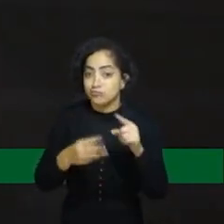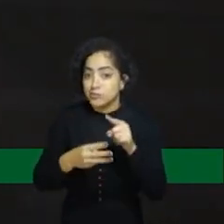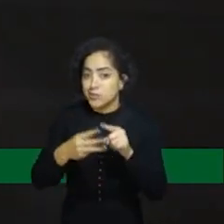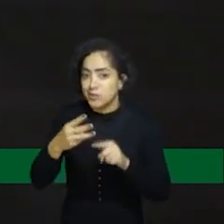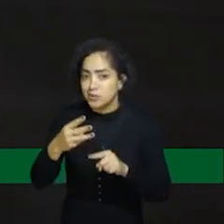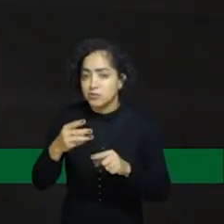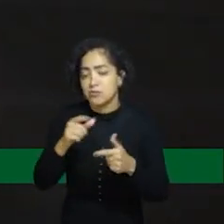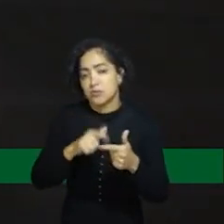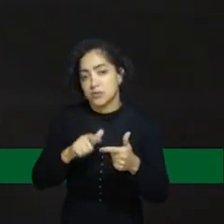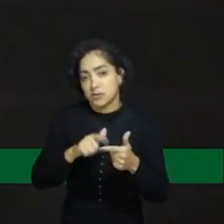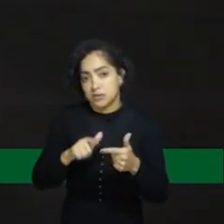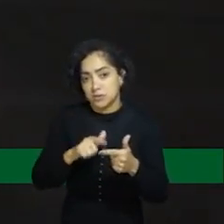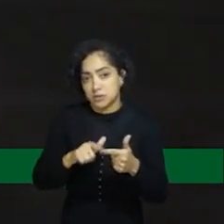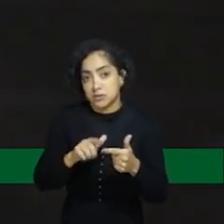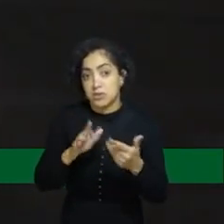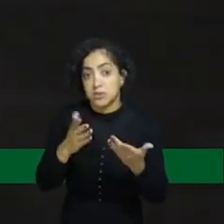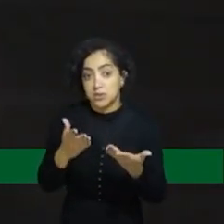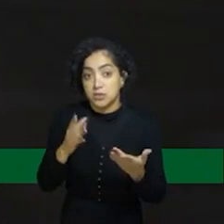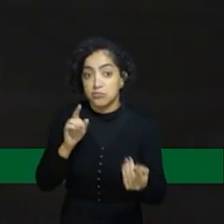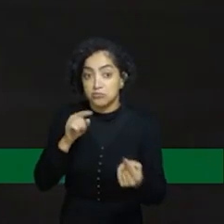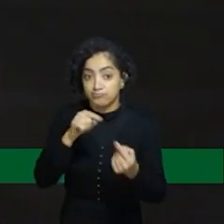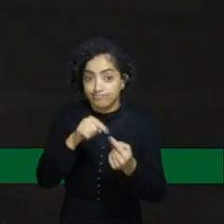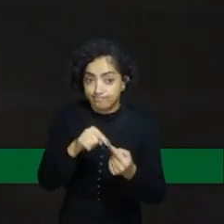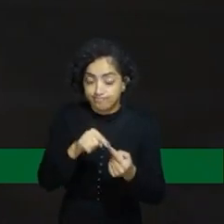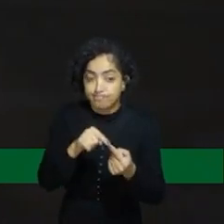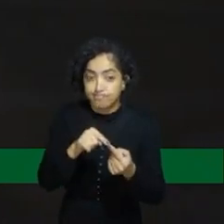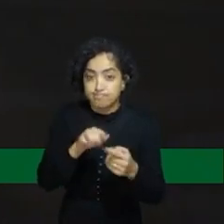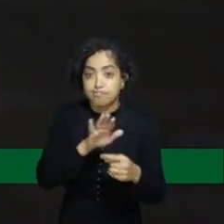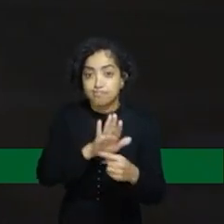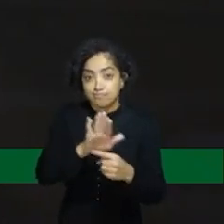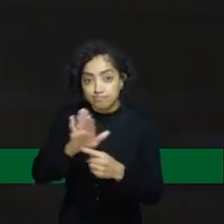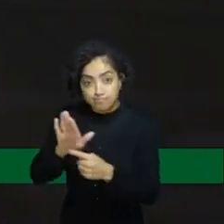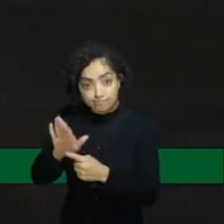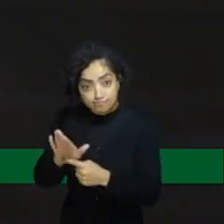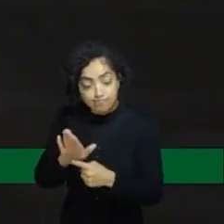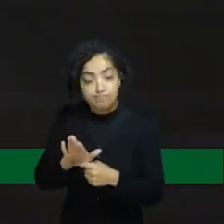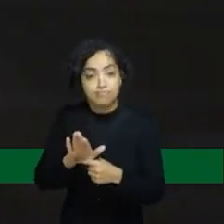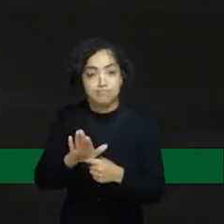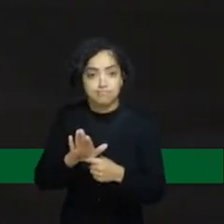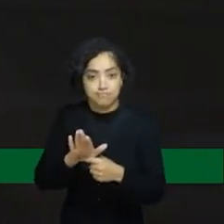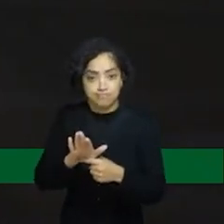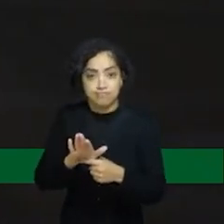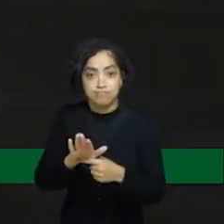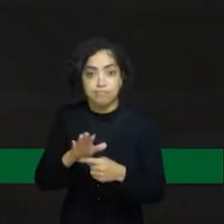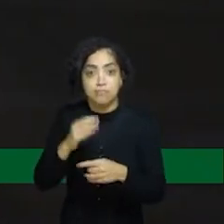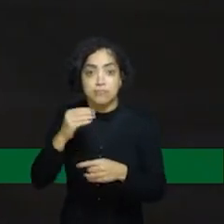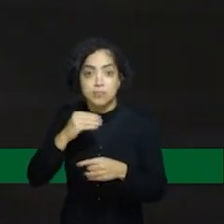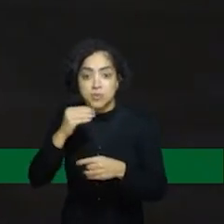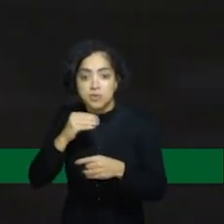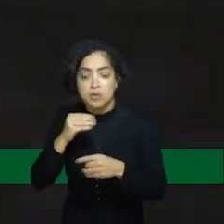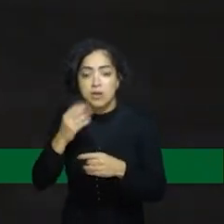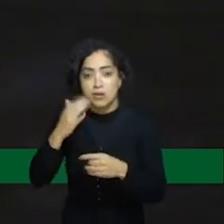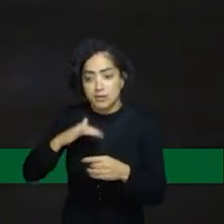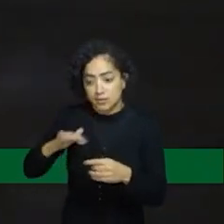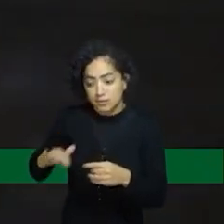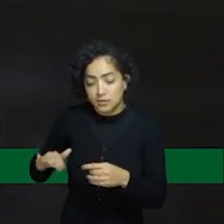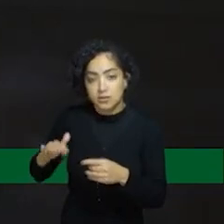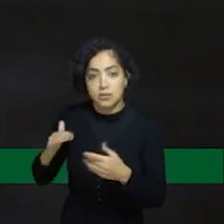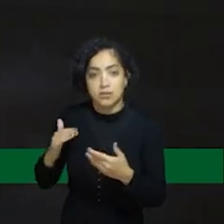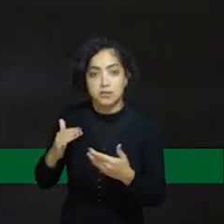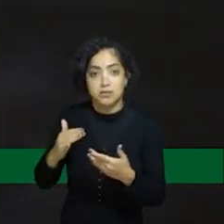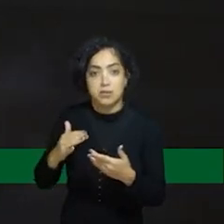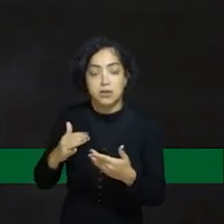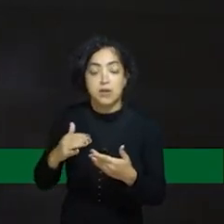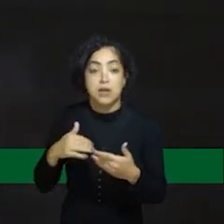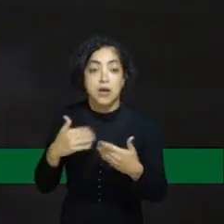o Instituto veio para atender crianças em vulnerabilidade social através da modalidade de judô, ao qual